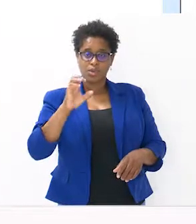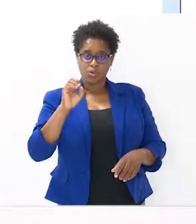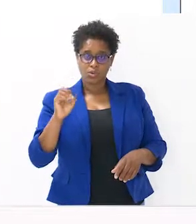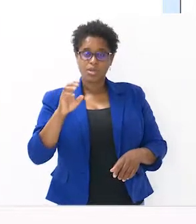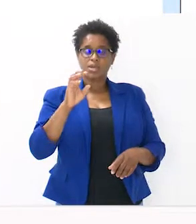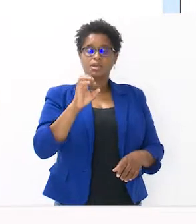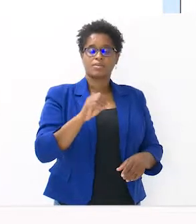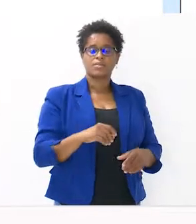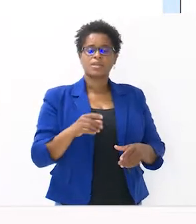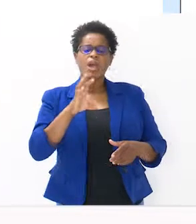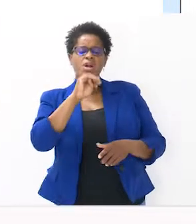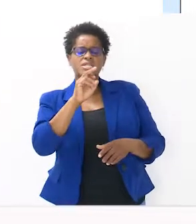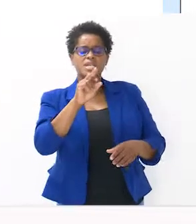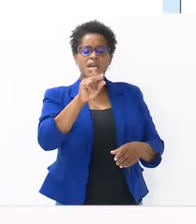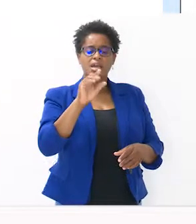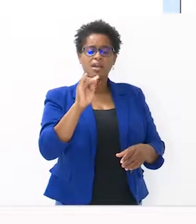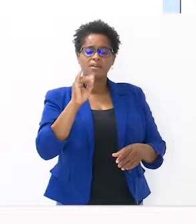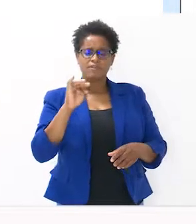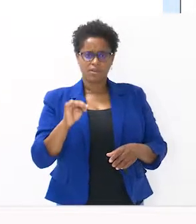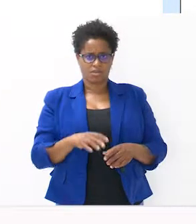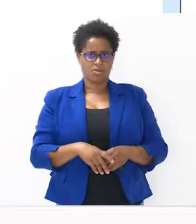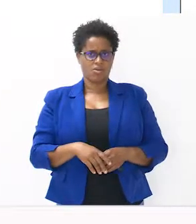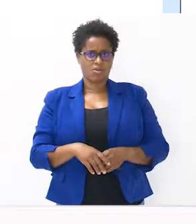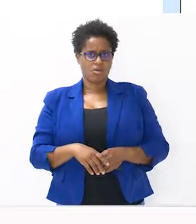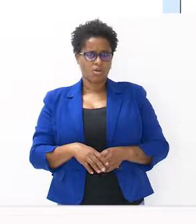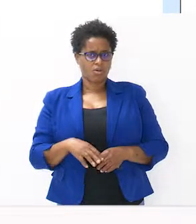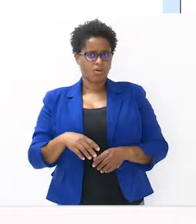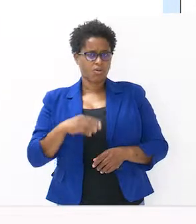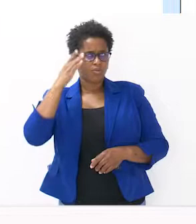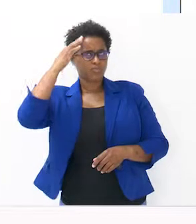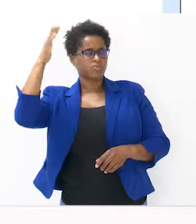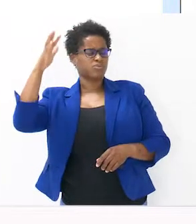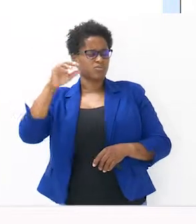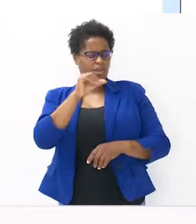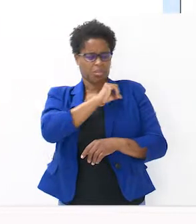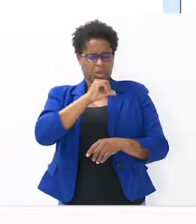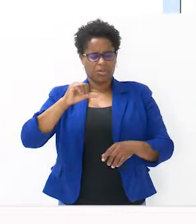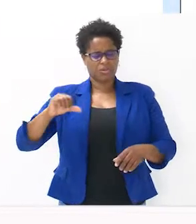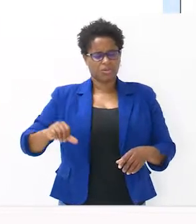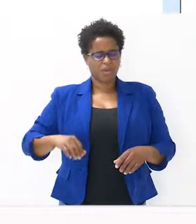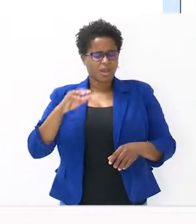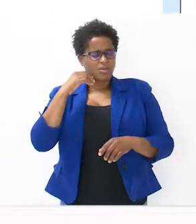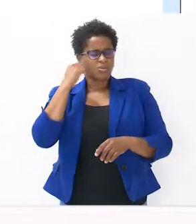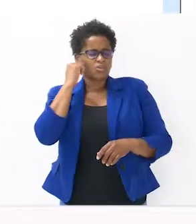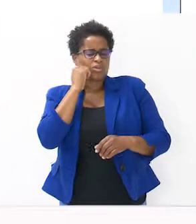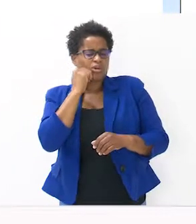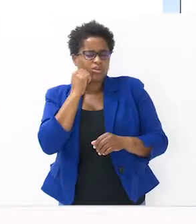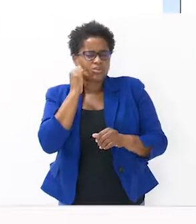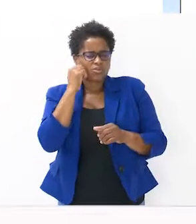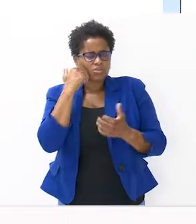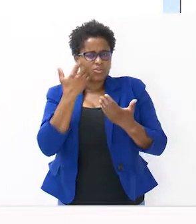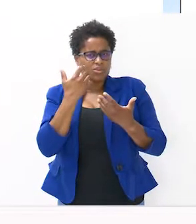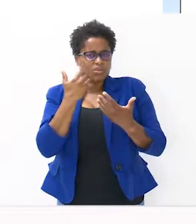Serafim: ai, que sono! Que preguiça! Que cansaço!